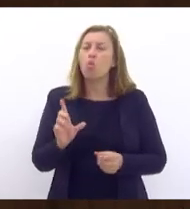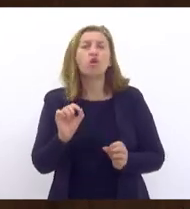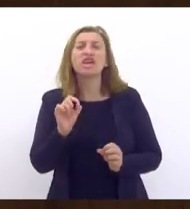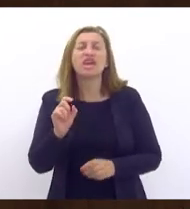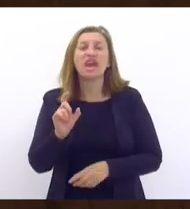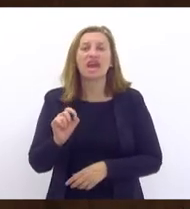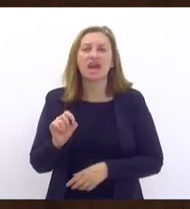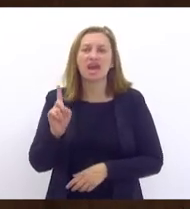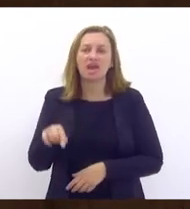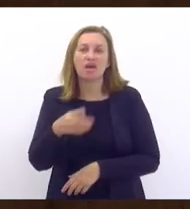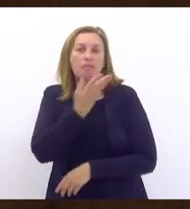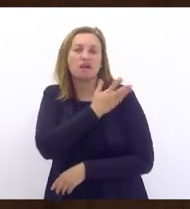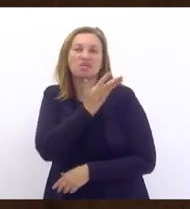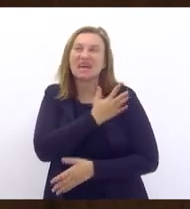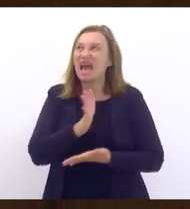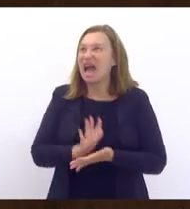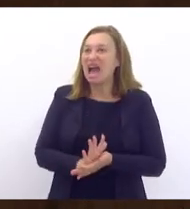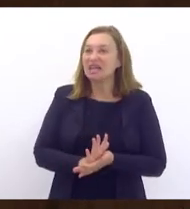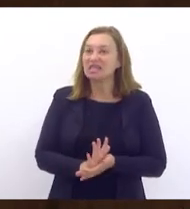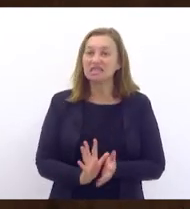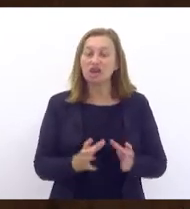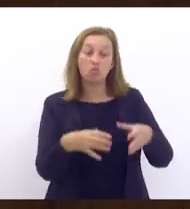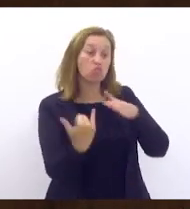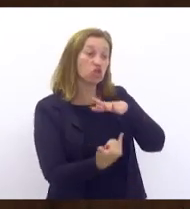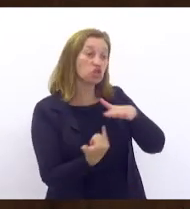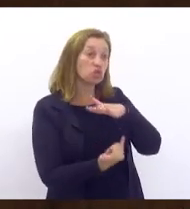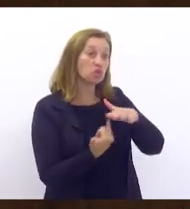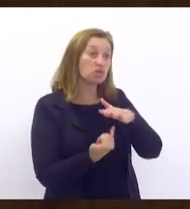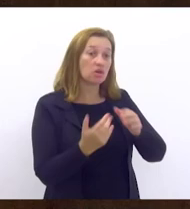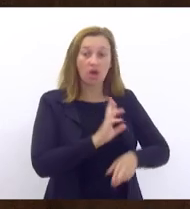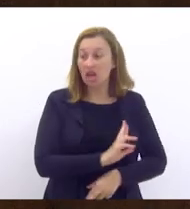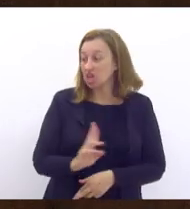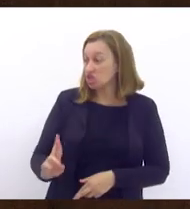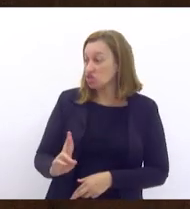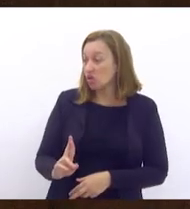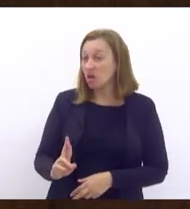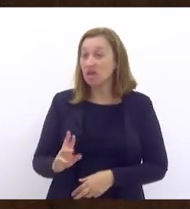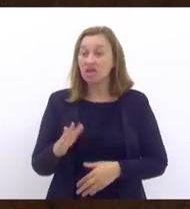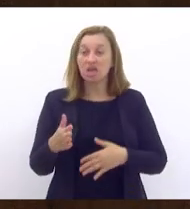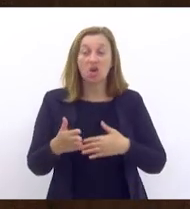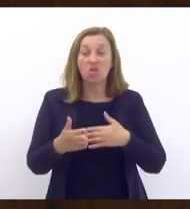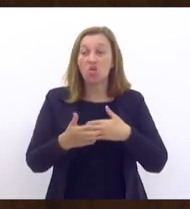preconceito? Se é ou não é uma instituição religiosa,